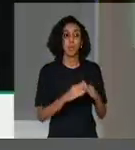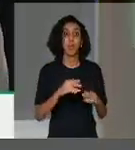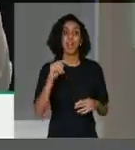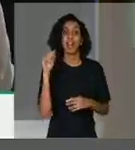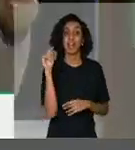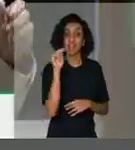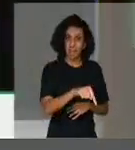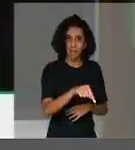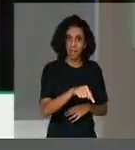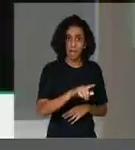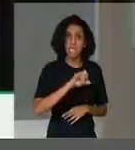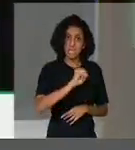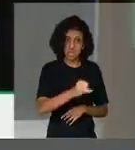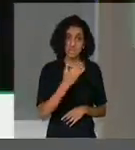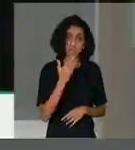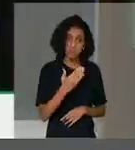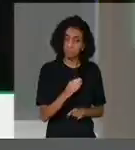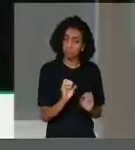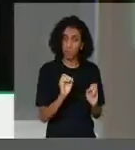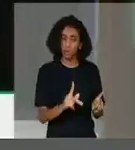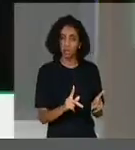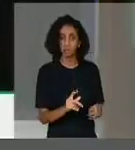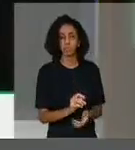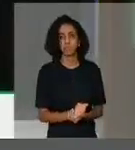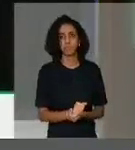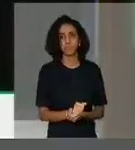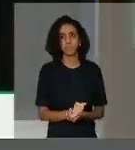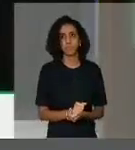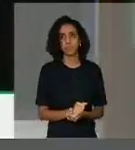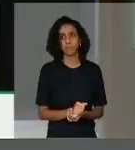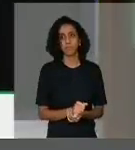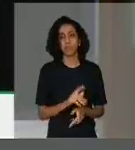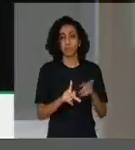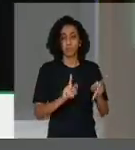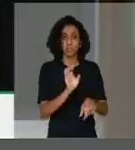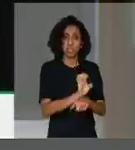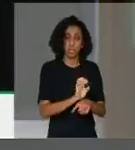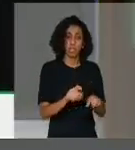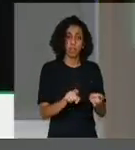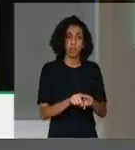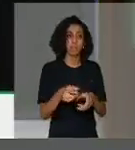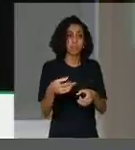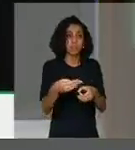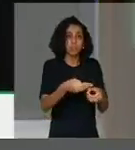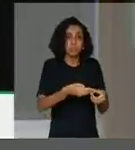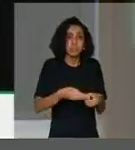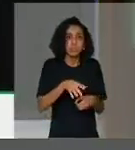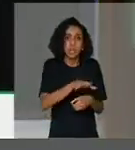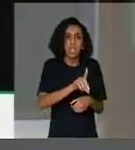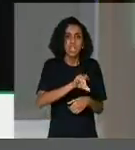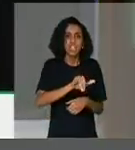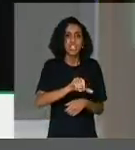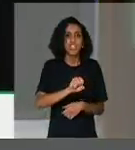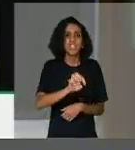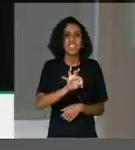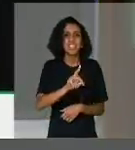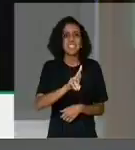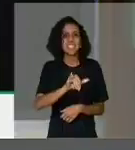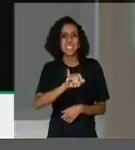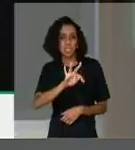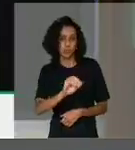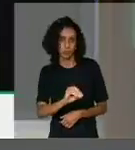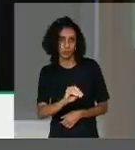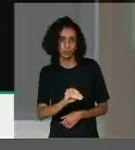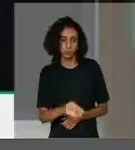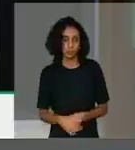emancipada, tanto dos estados quanto dos distritos. Por isso que a gente quer também correr com